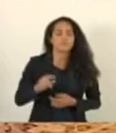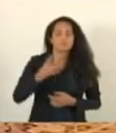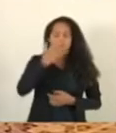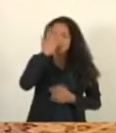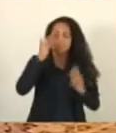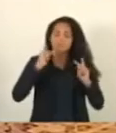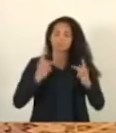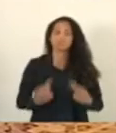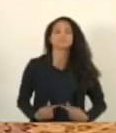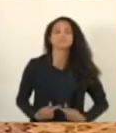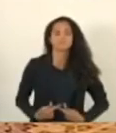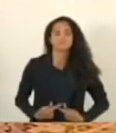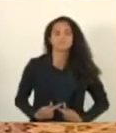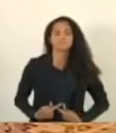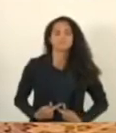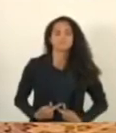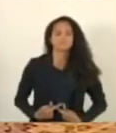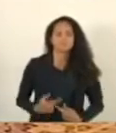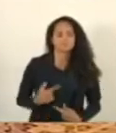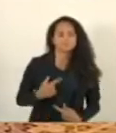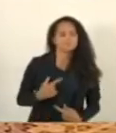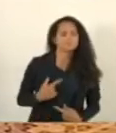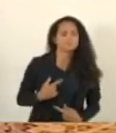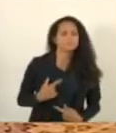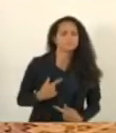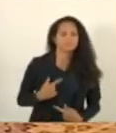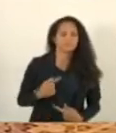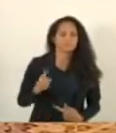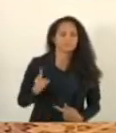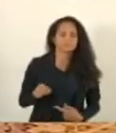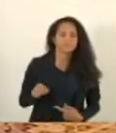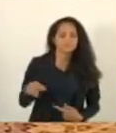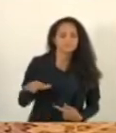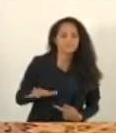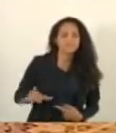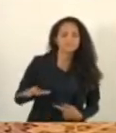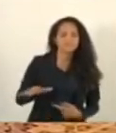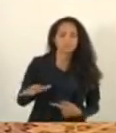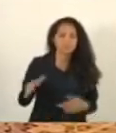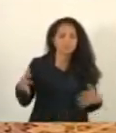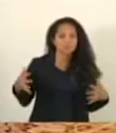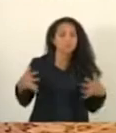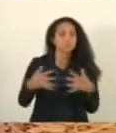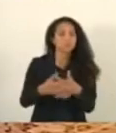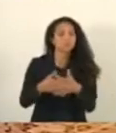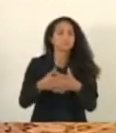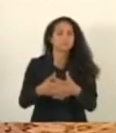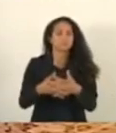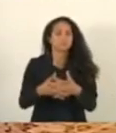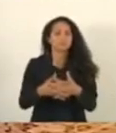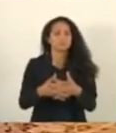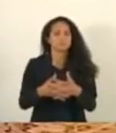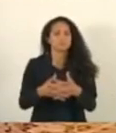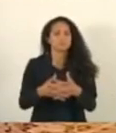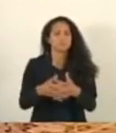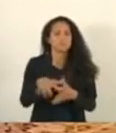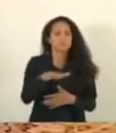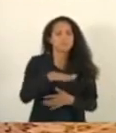humanos são submetidos a situações complexas,